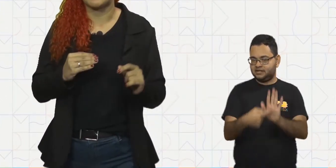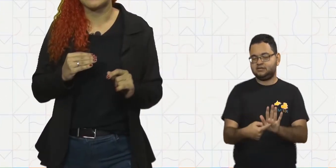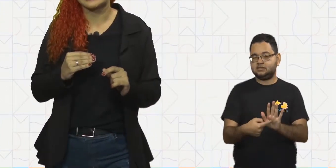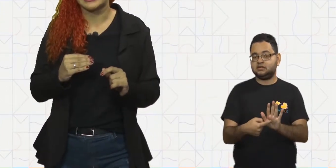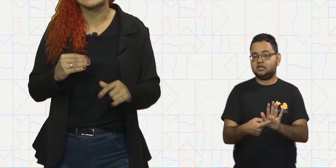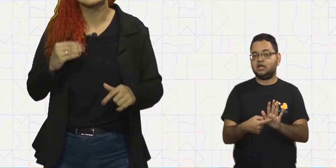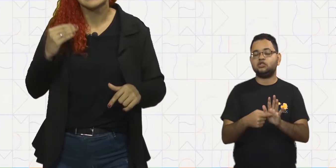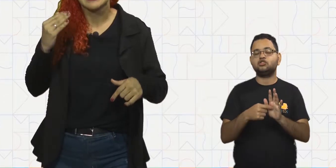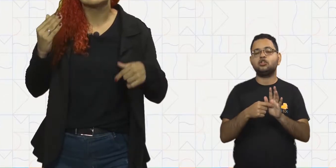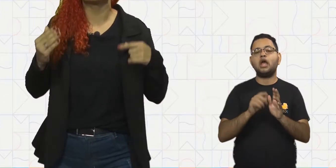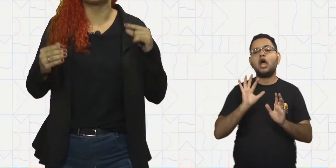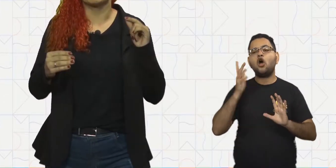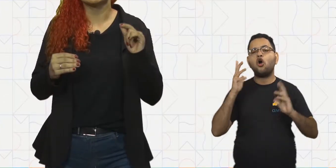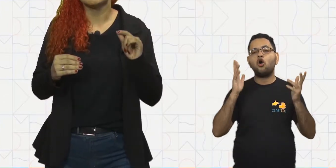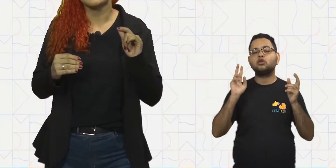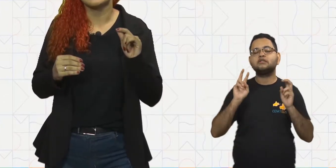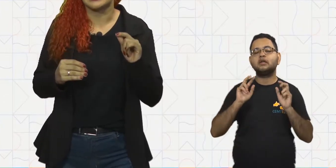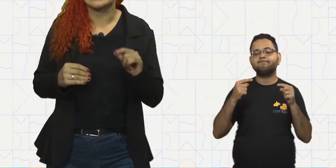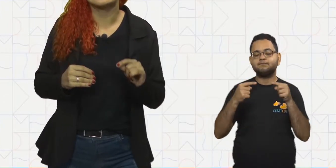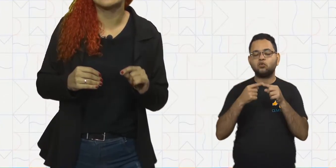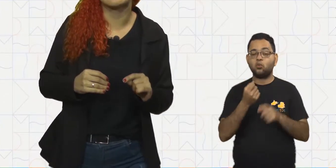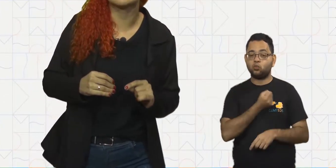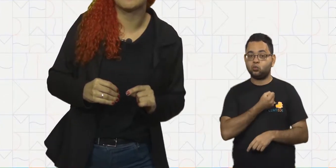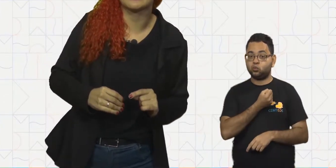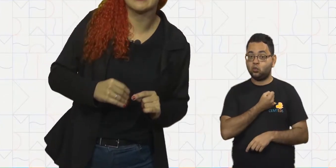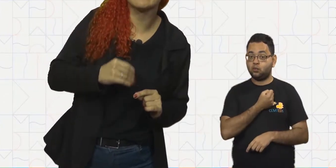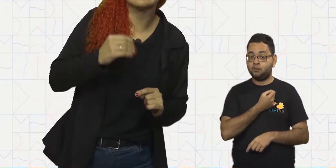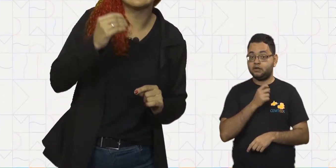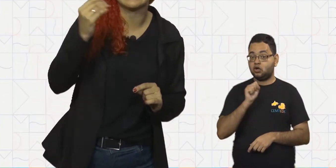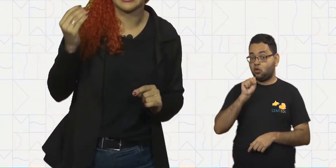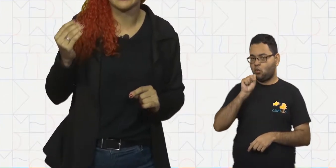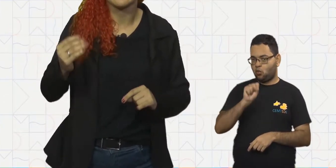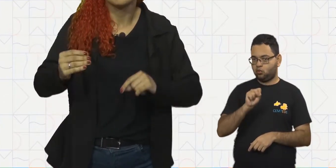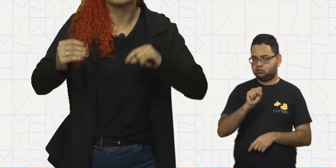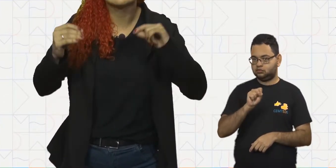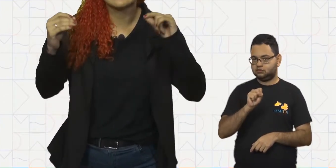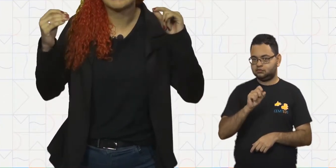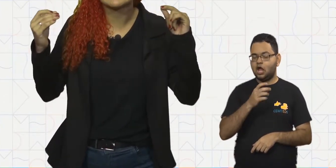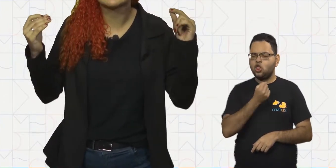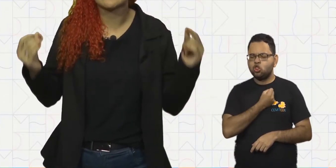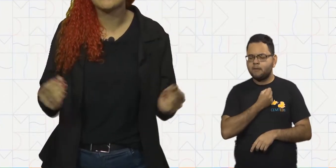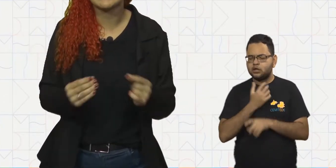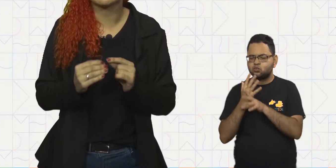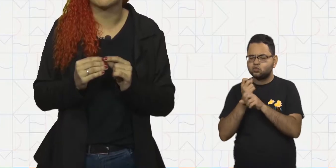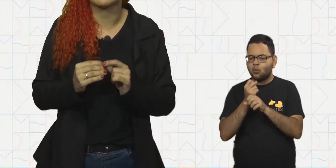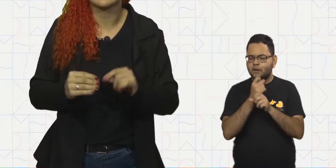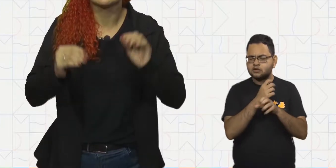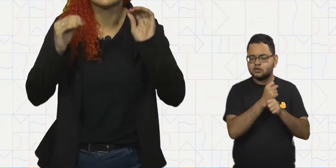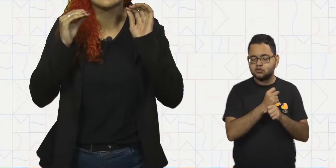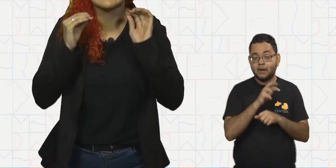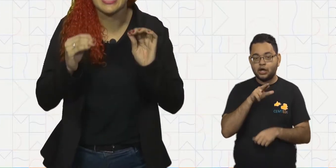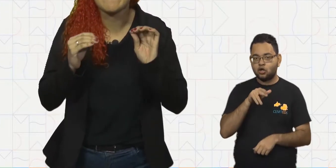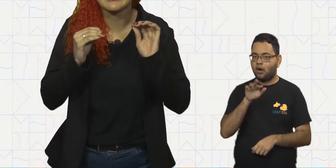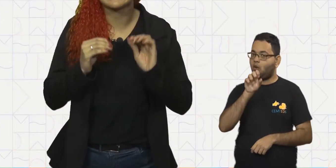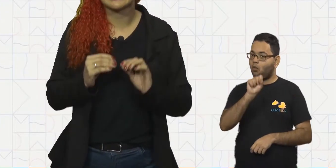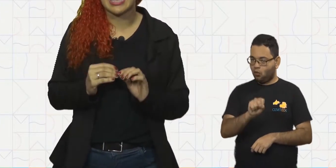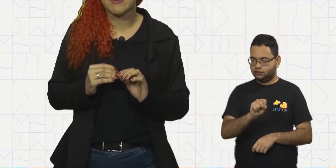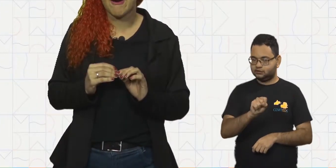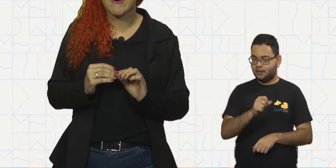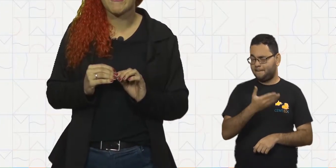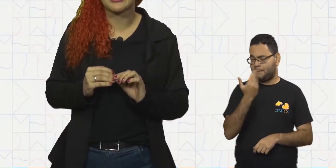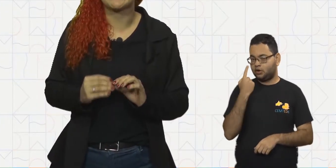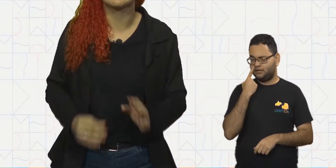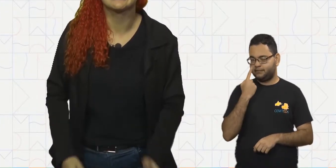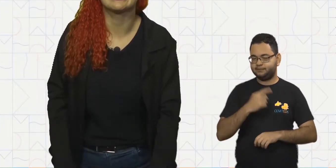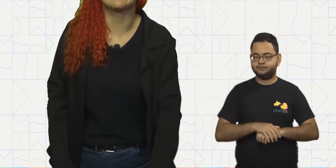vai mostrar para vocês as possibilidades que nós podemos ter usando a somatória que tem Boa